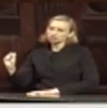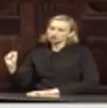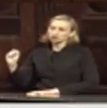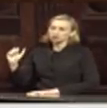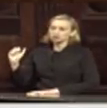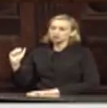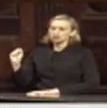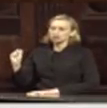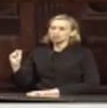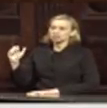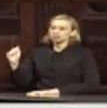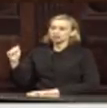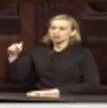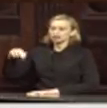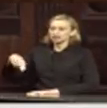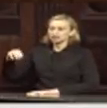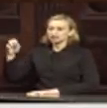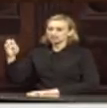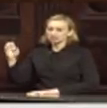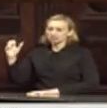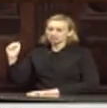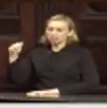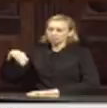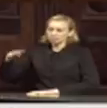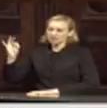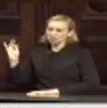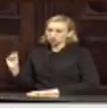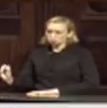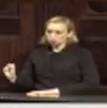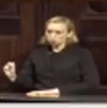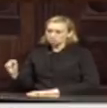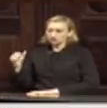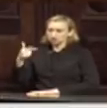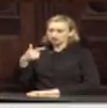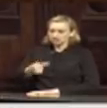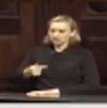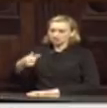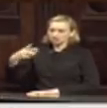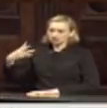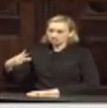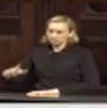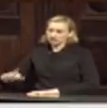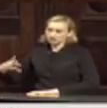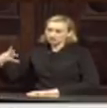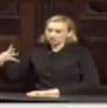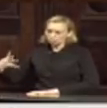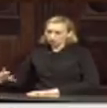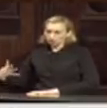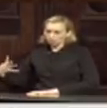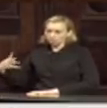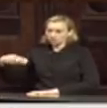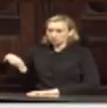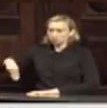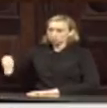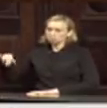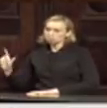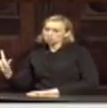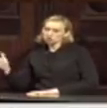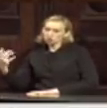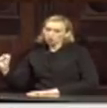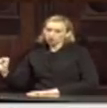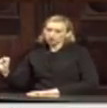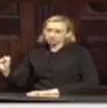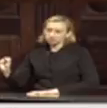Saneamento, sabe quanto? 734 milhões. É isso. Saneamento, 734